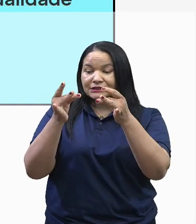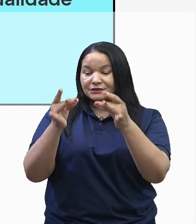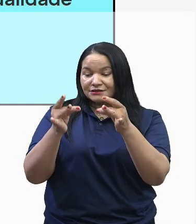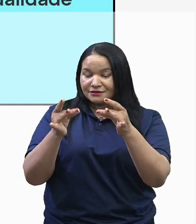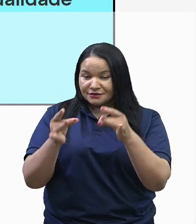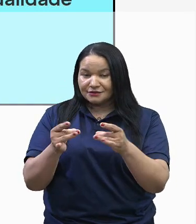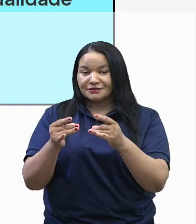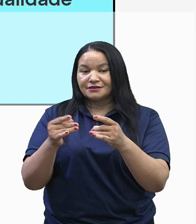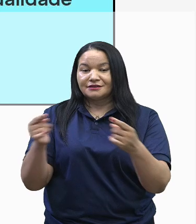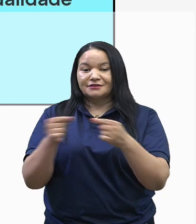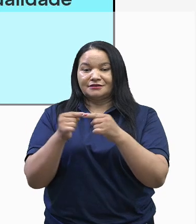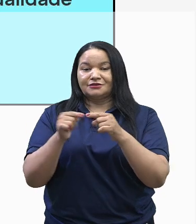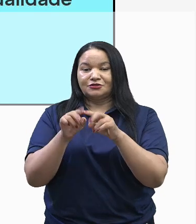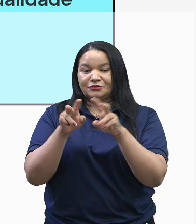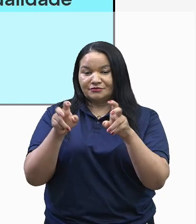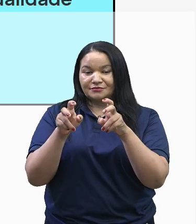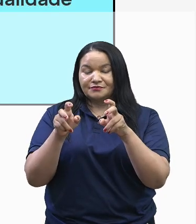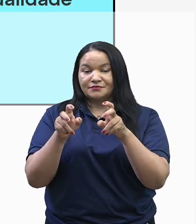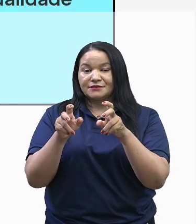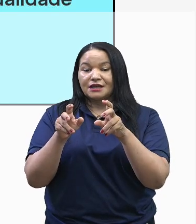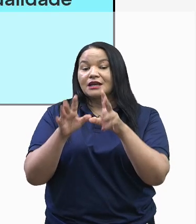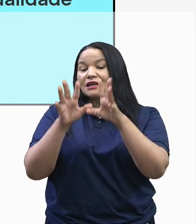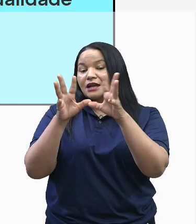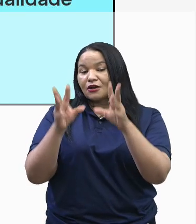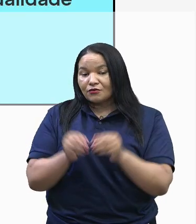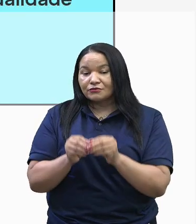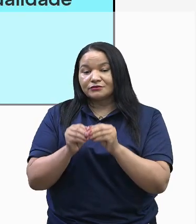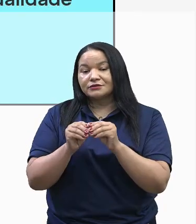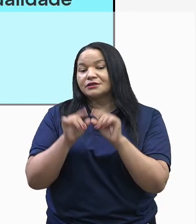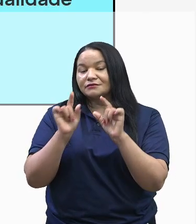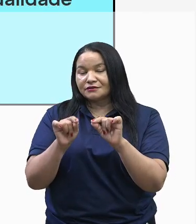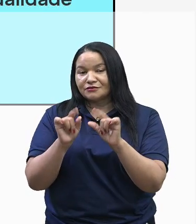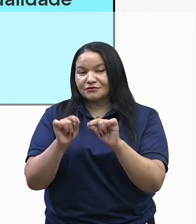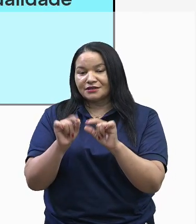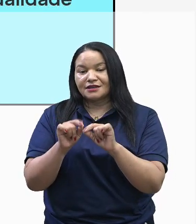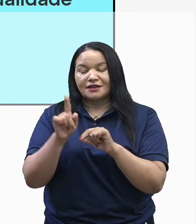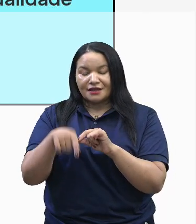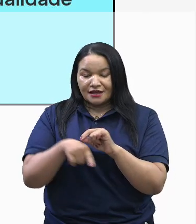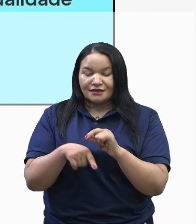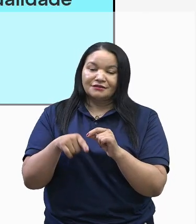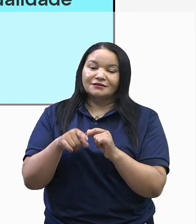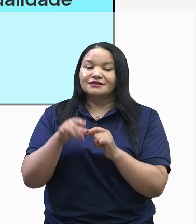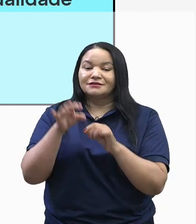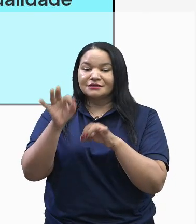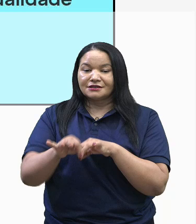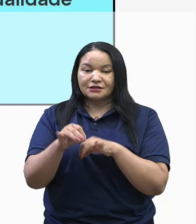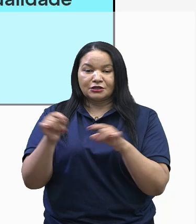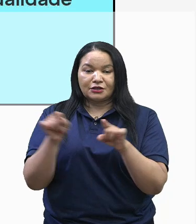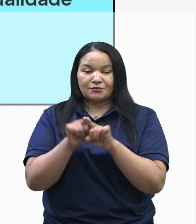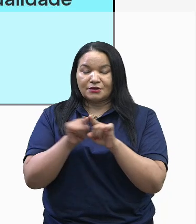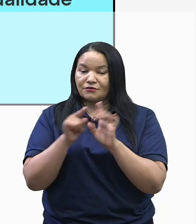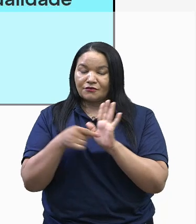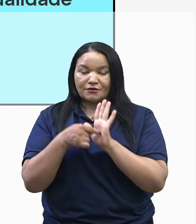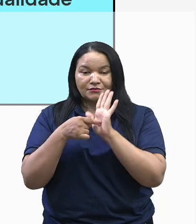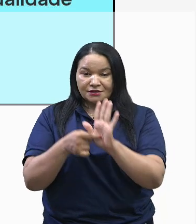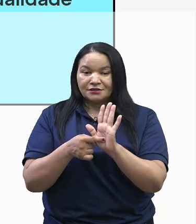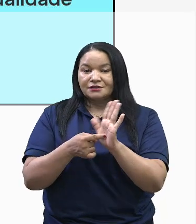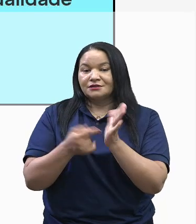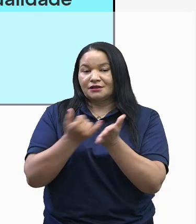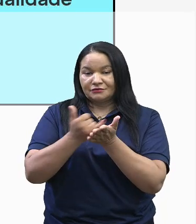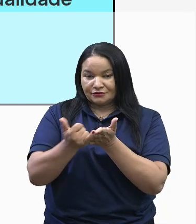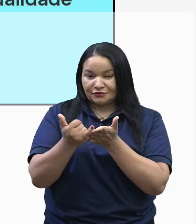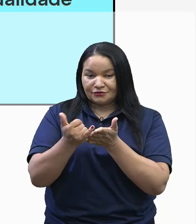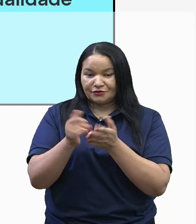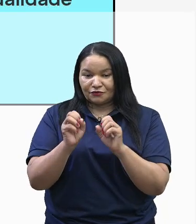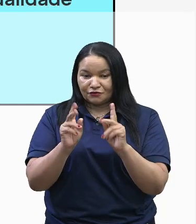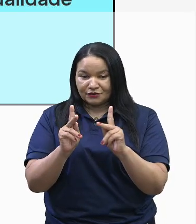a conclusão, turma, é o fechamento com uma reafirmação do que foi apresentado na introdução. Então, olha